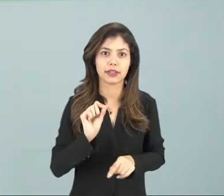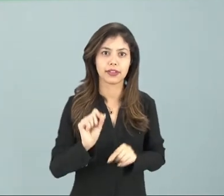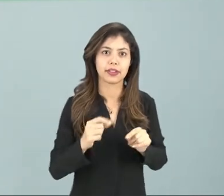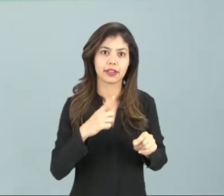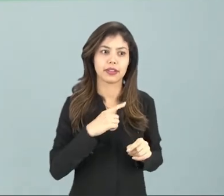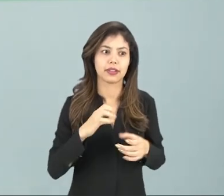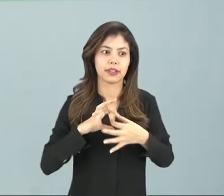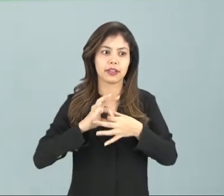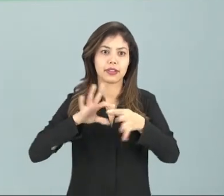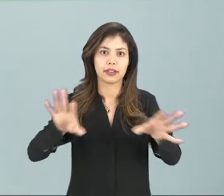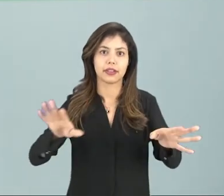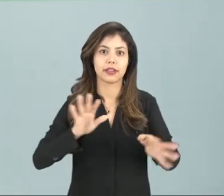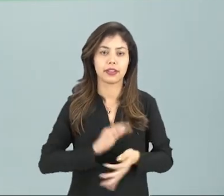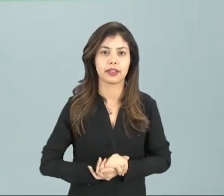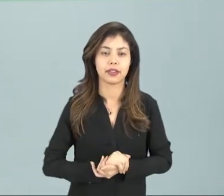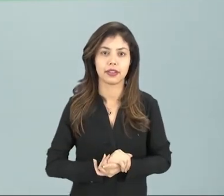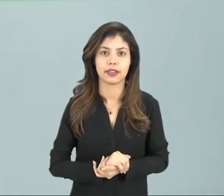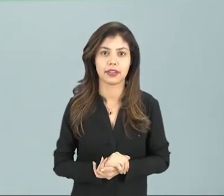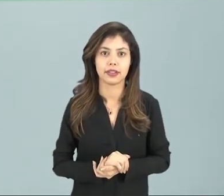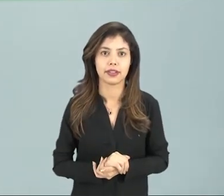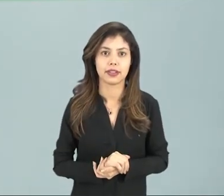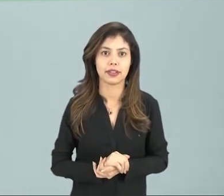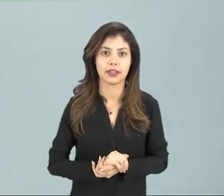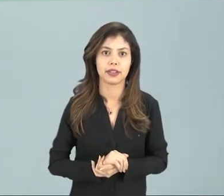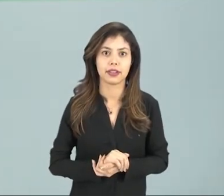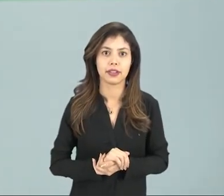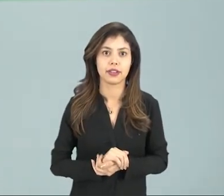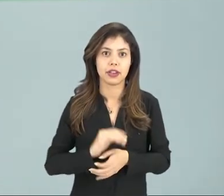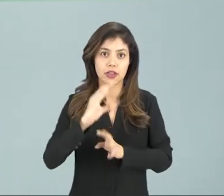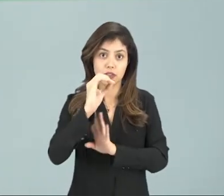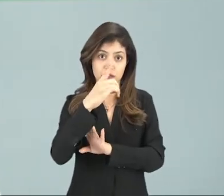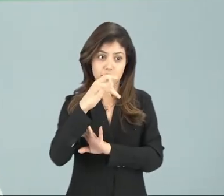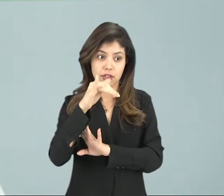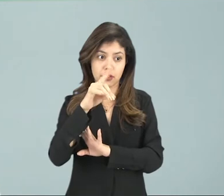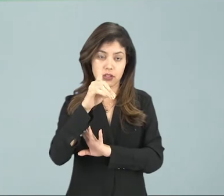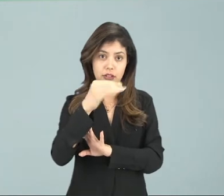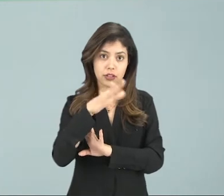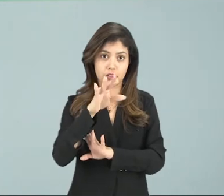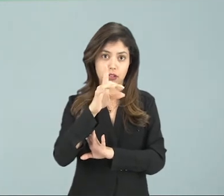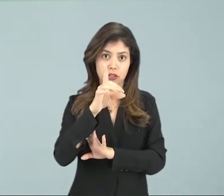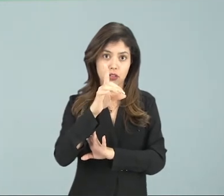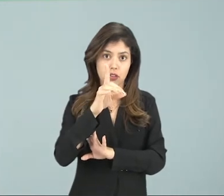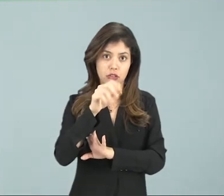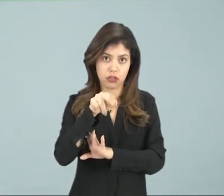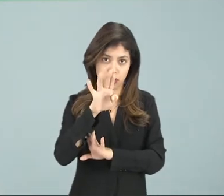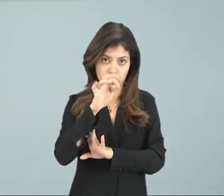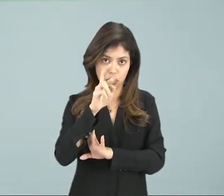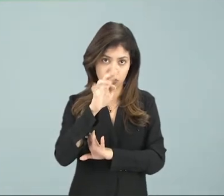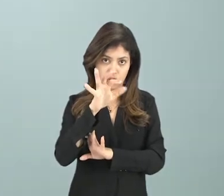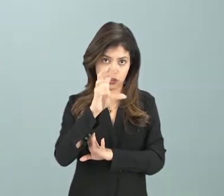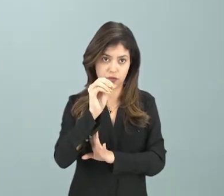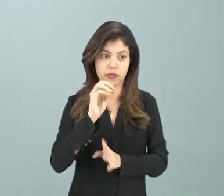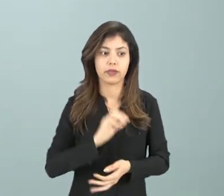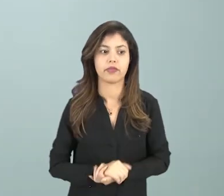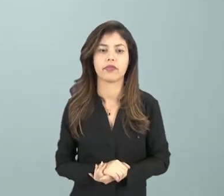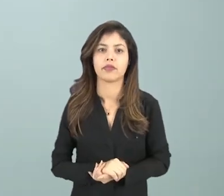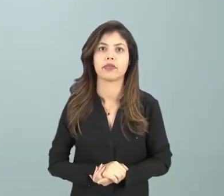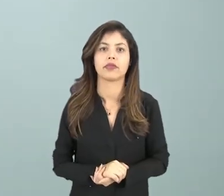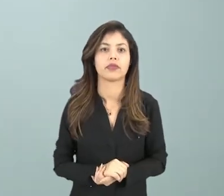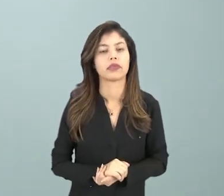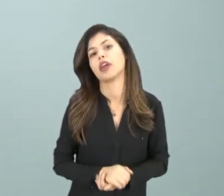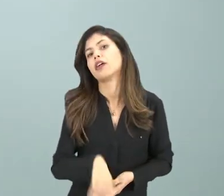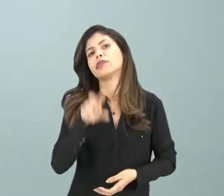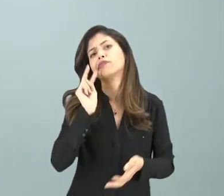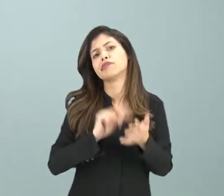essa liberação excessiva de óxido de enxofre óxido de nitrogênio e